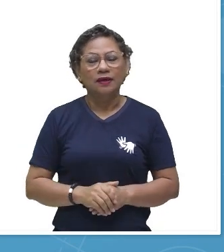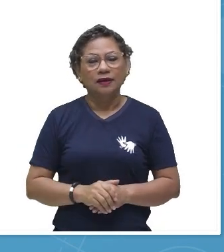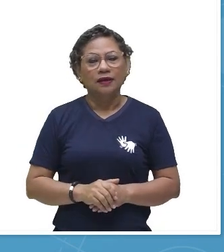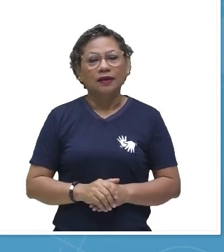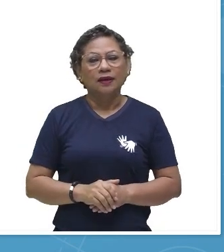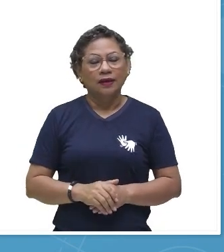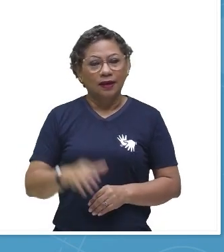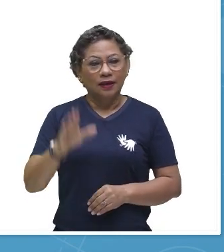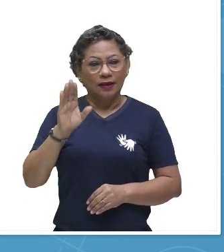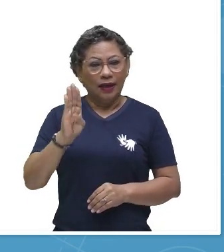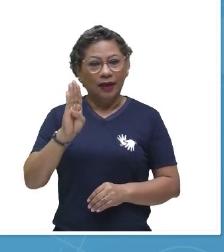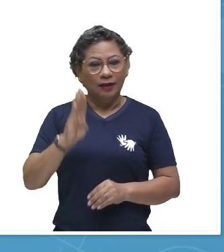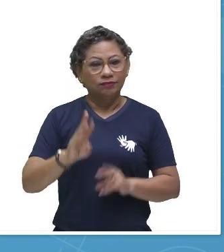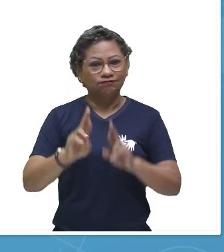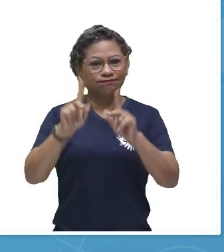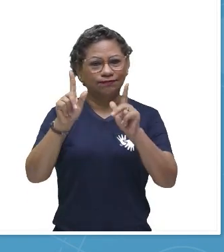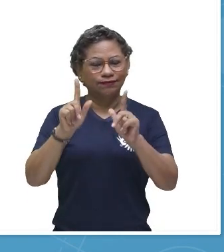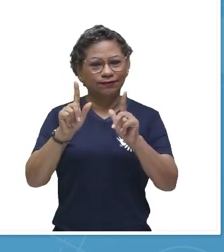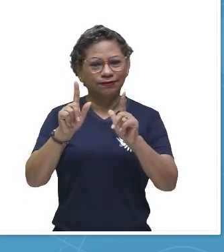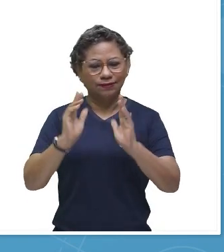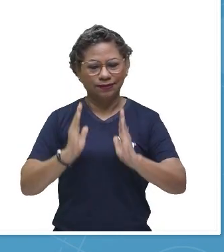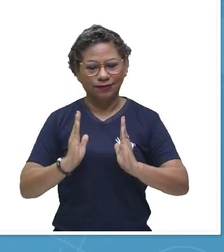retas coplanares.